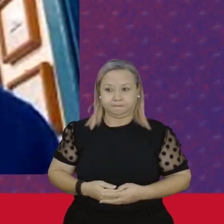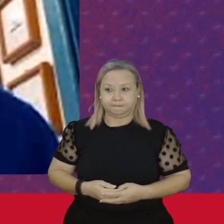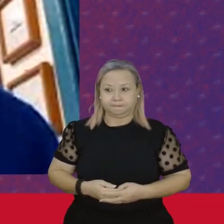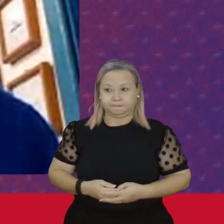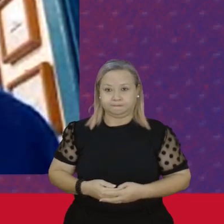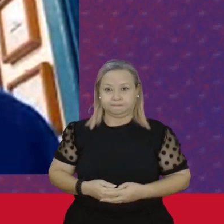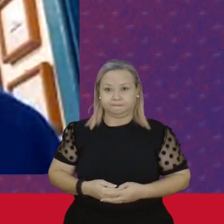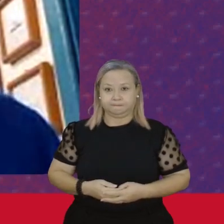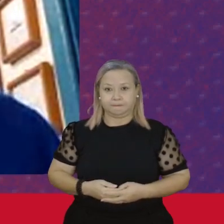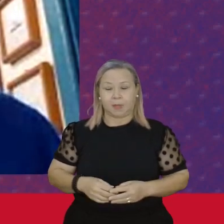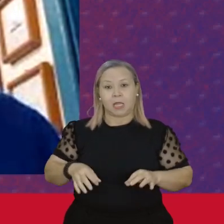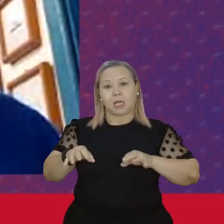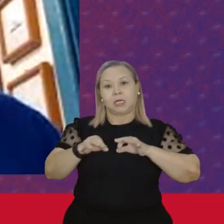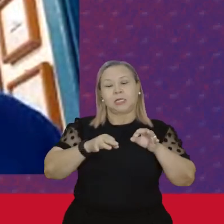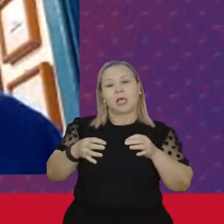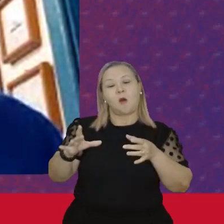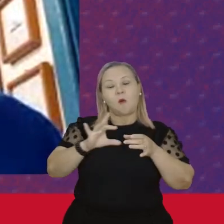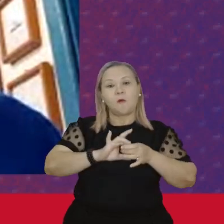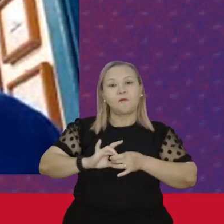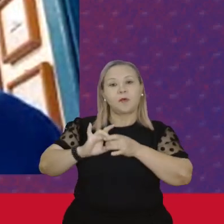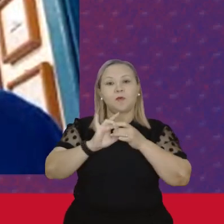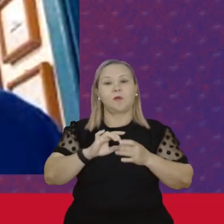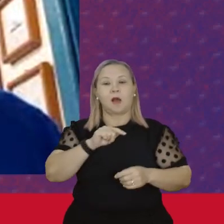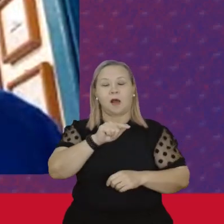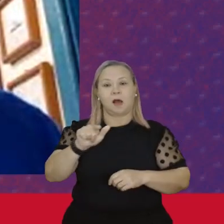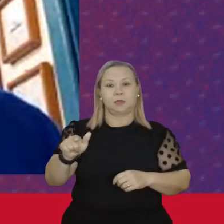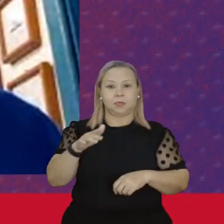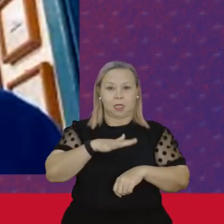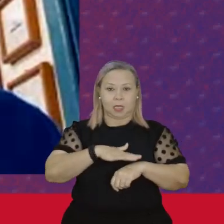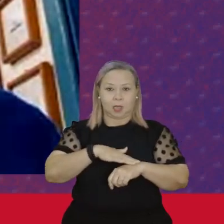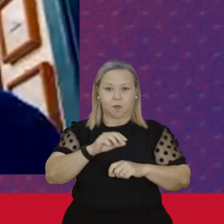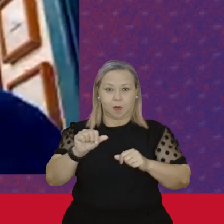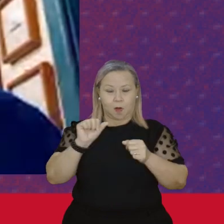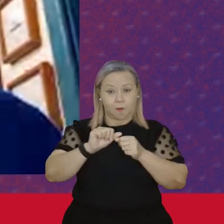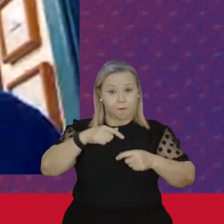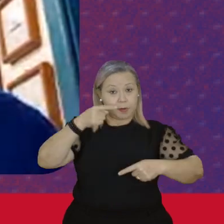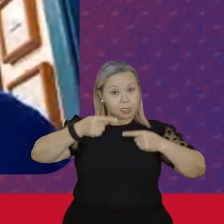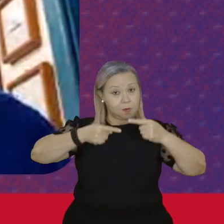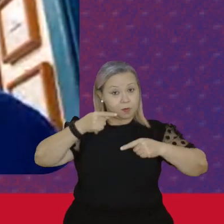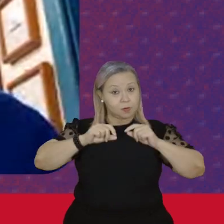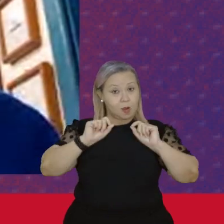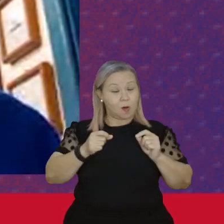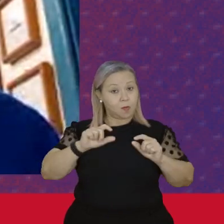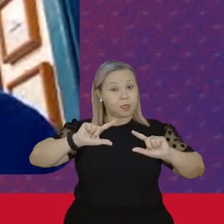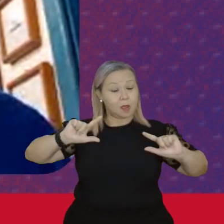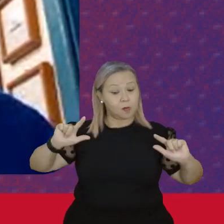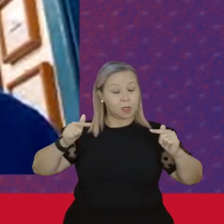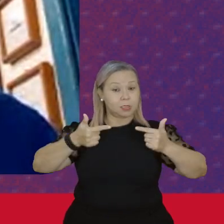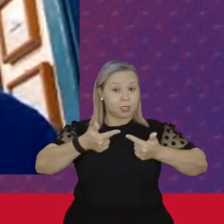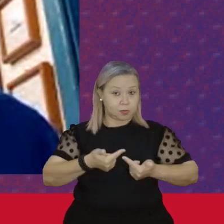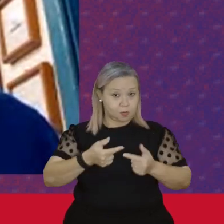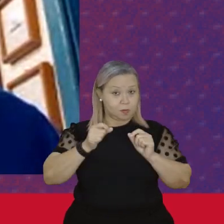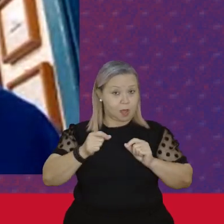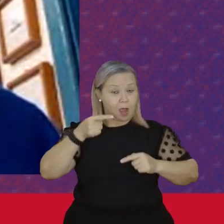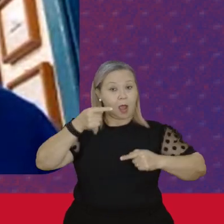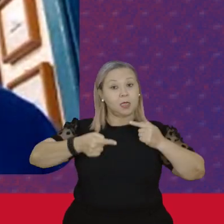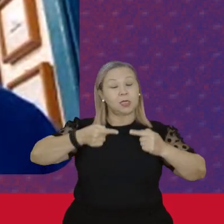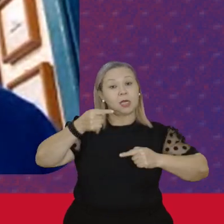mais manipulados ali naquele momento. Fizemos a discussão, então, da sexualidade, a